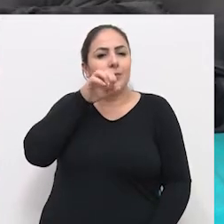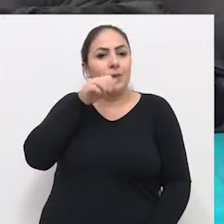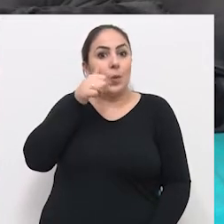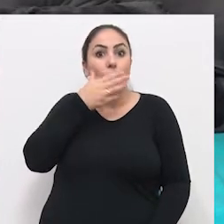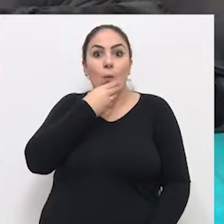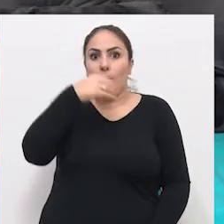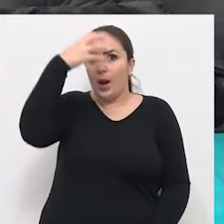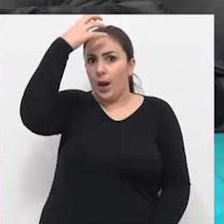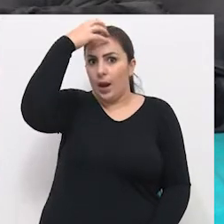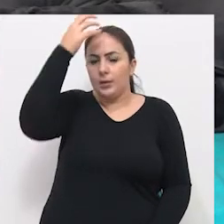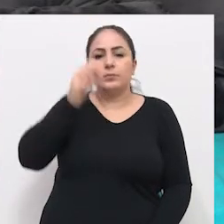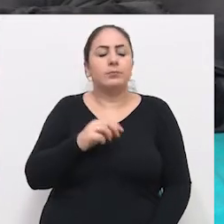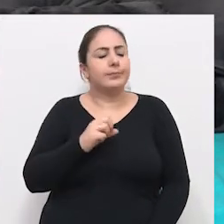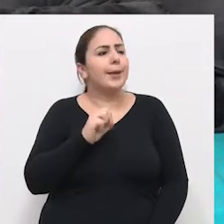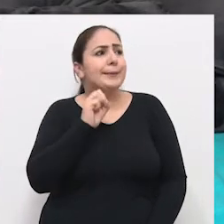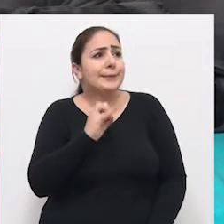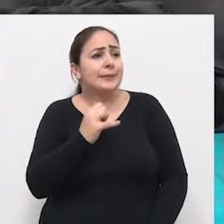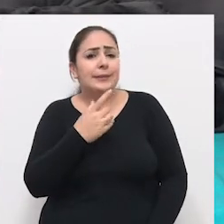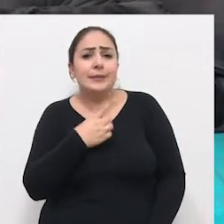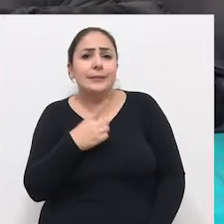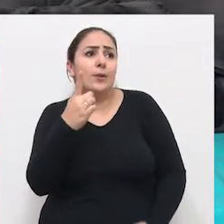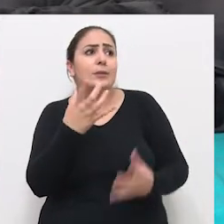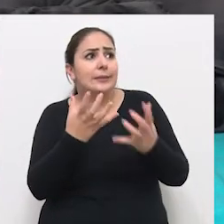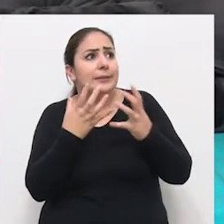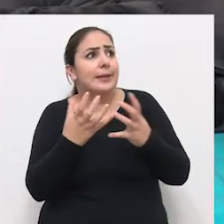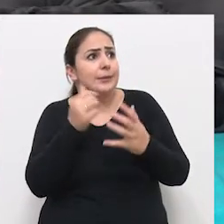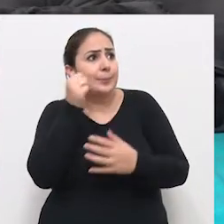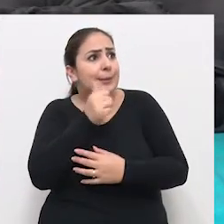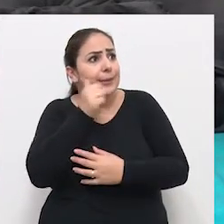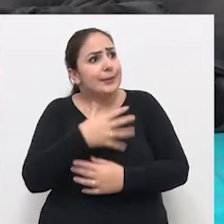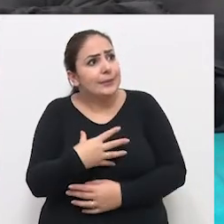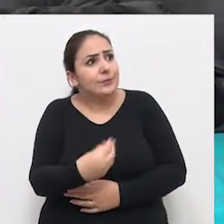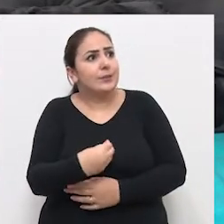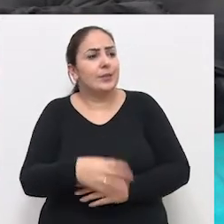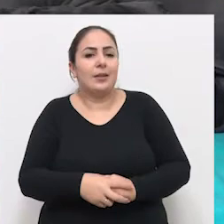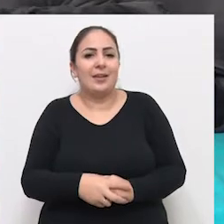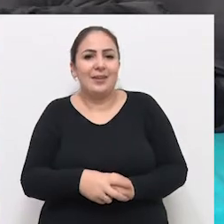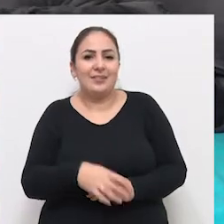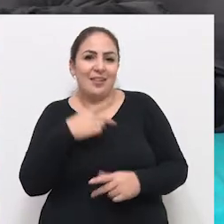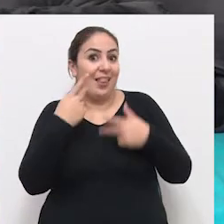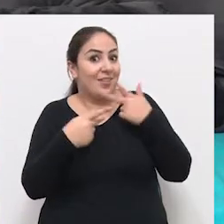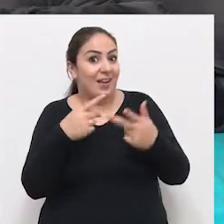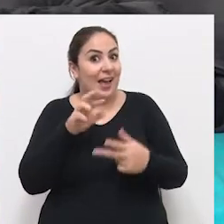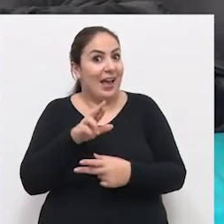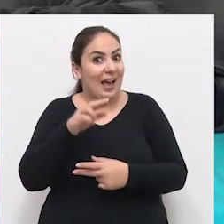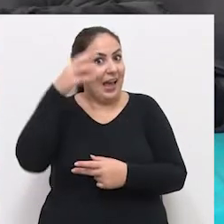rei. E se Deus quisesse que nascesse uma menina, animava-se a rainha.